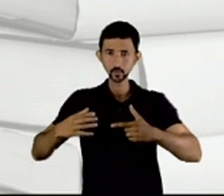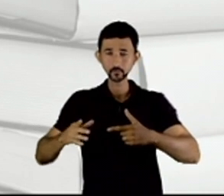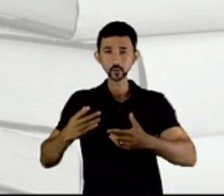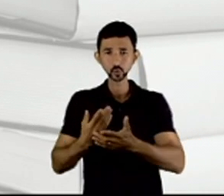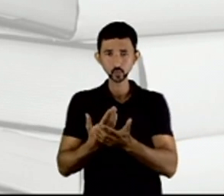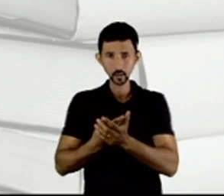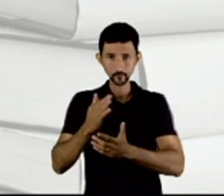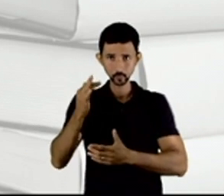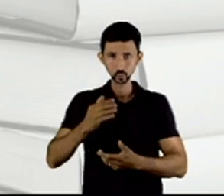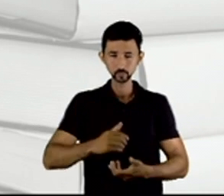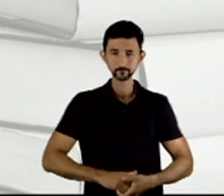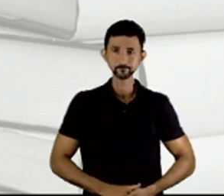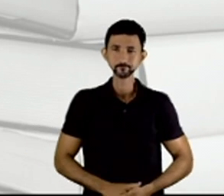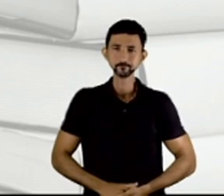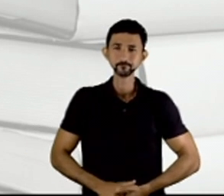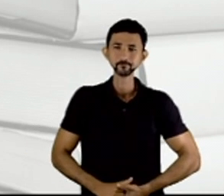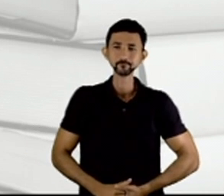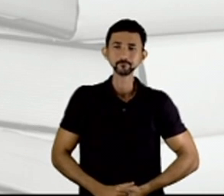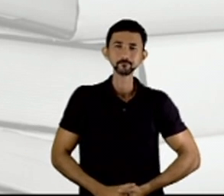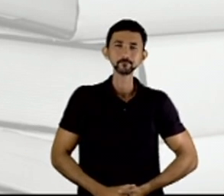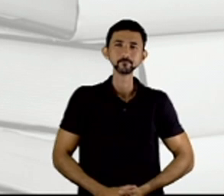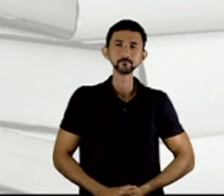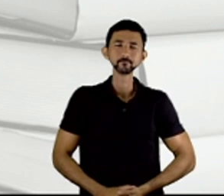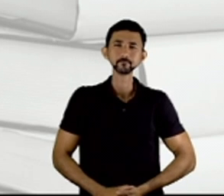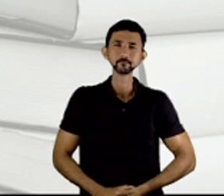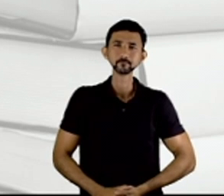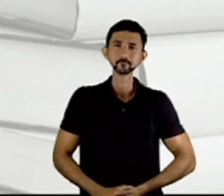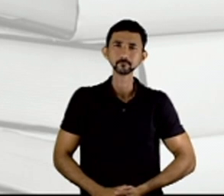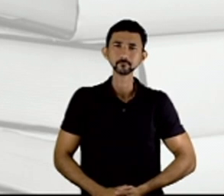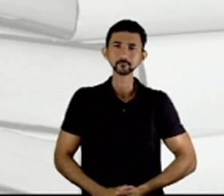futuramente também. Então vamos a uma questão 2.